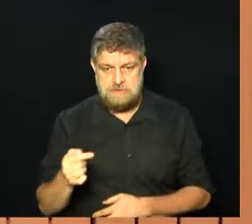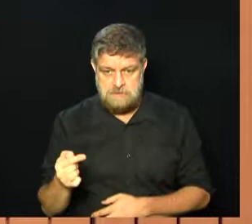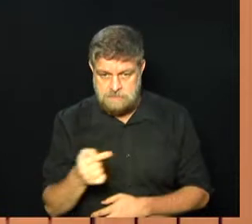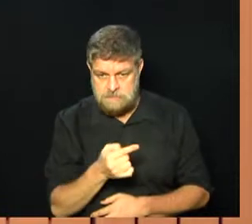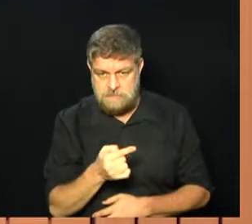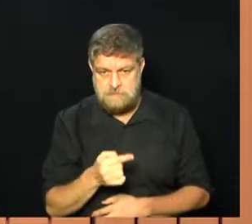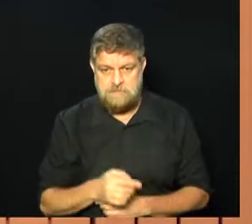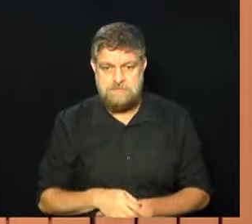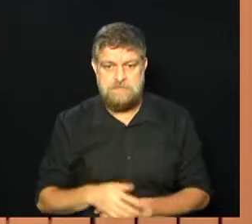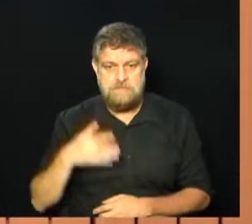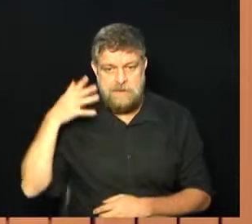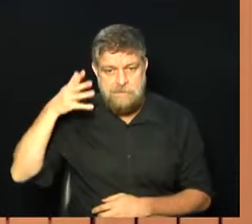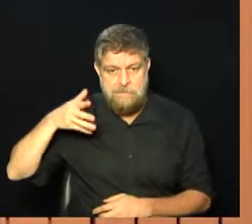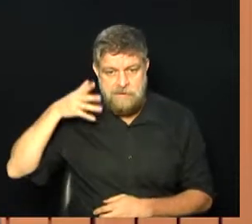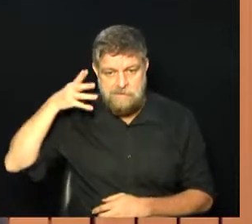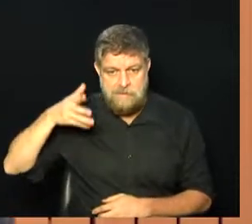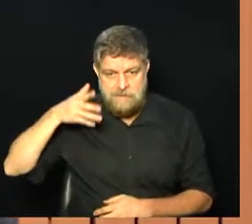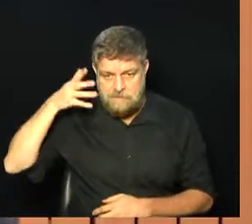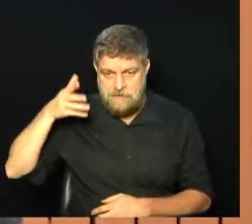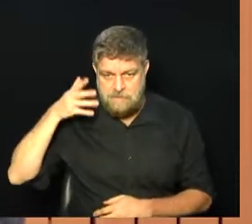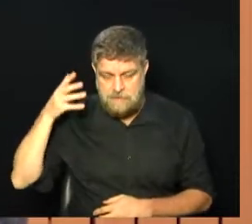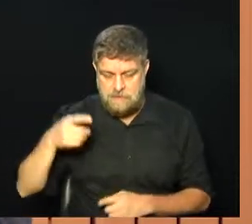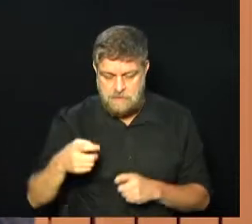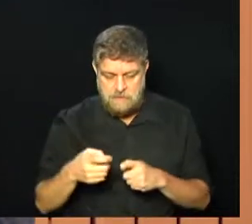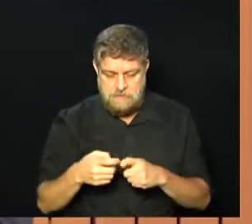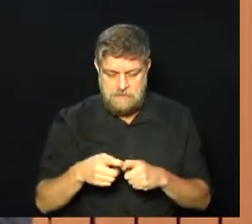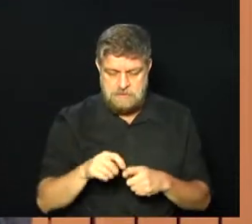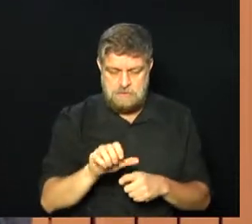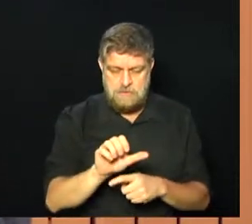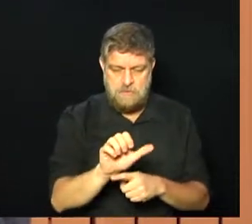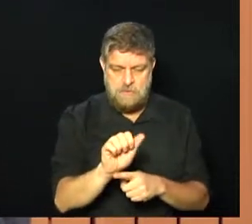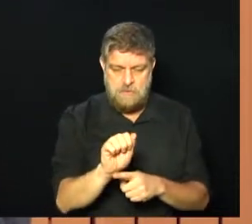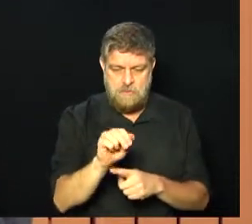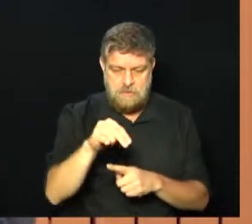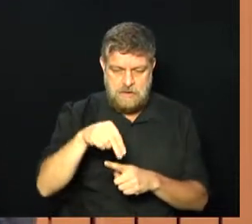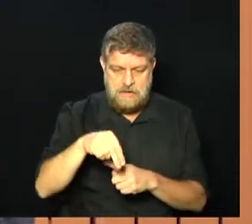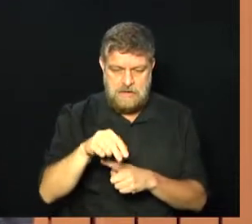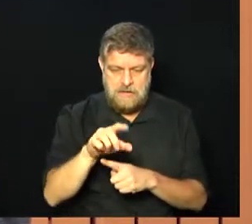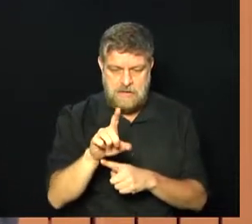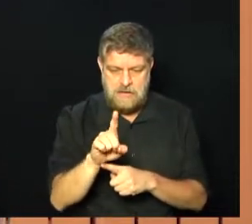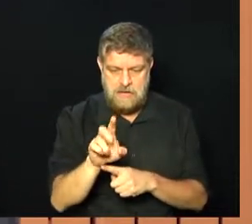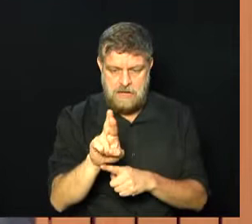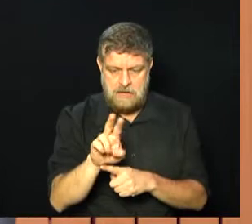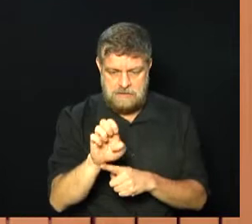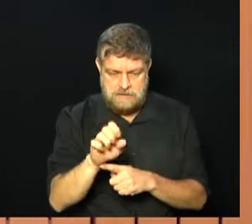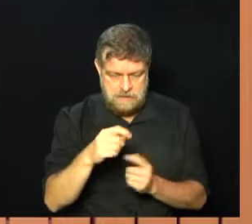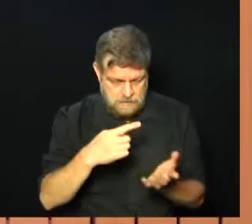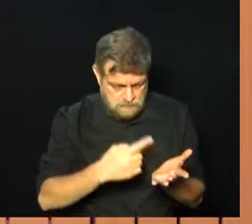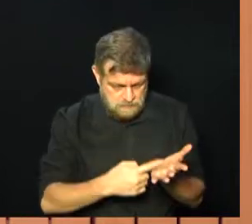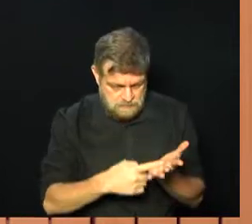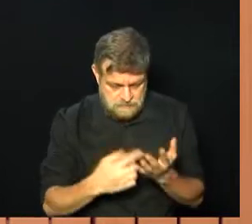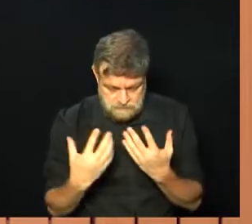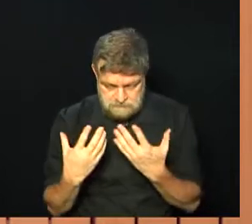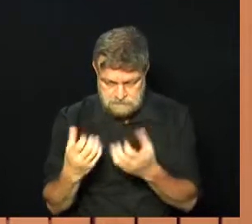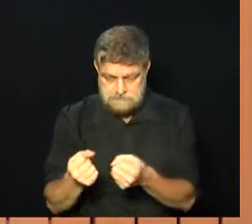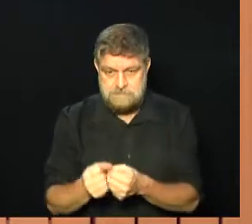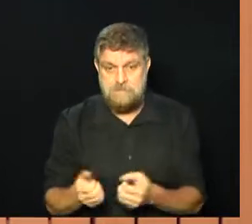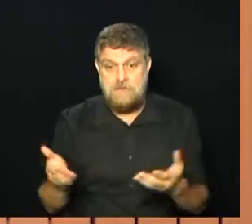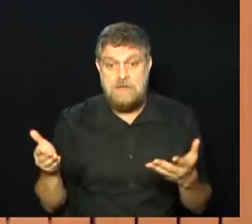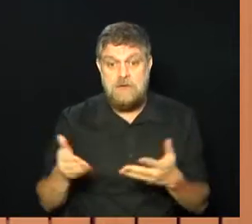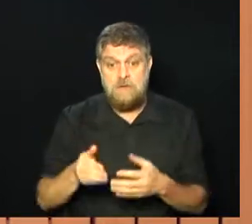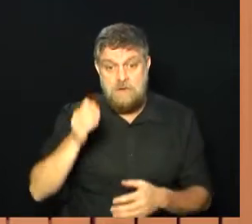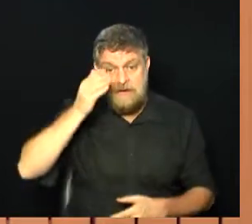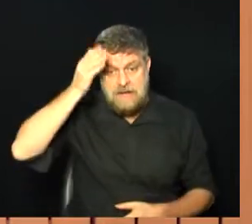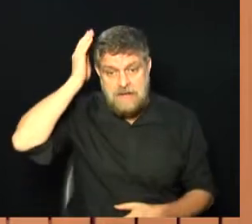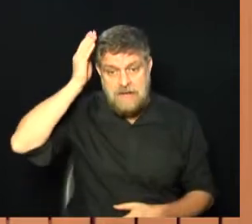para o doutor André para que ele possa proferir aí a sua palestra. Pode ser assim? Prefeito, a palavra é de Vossa